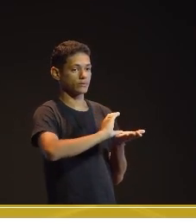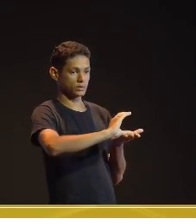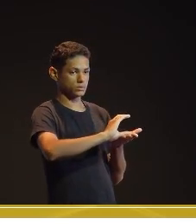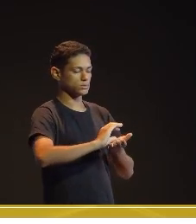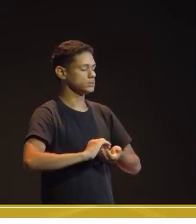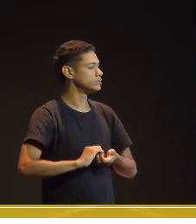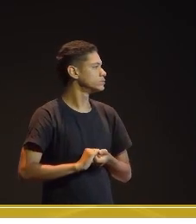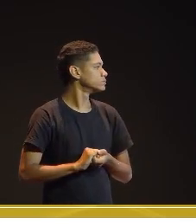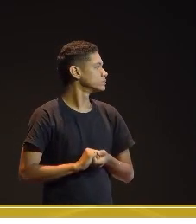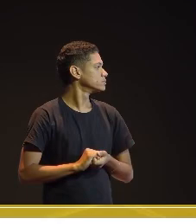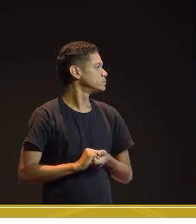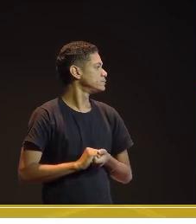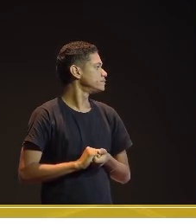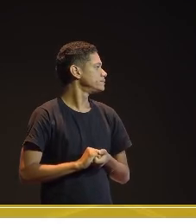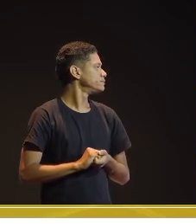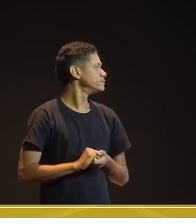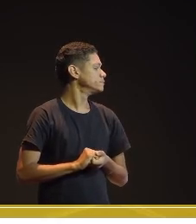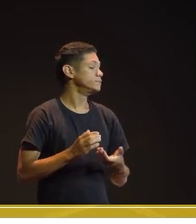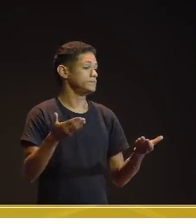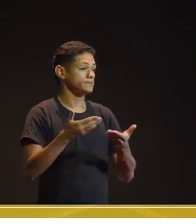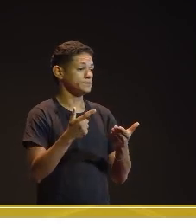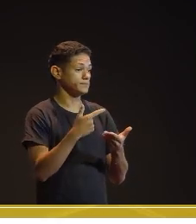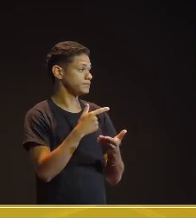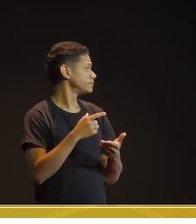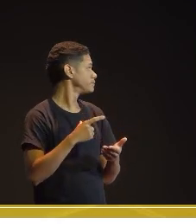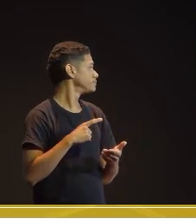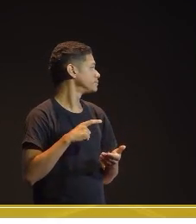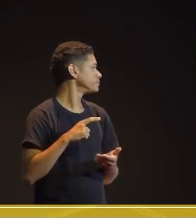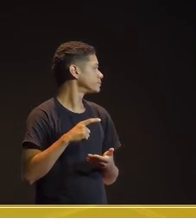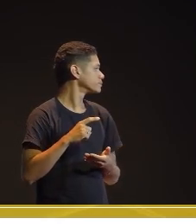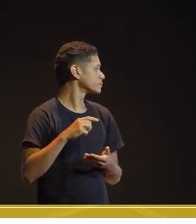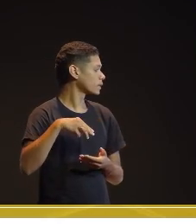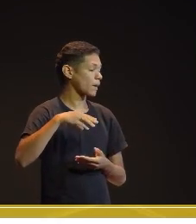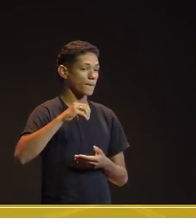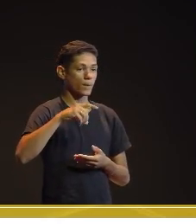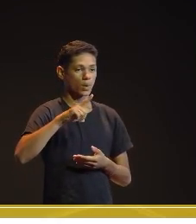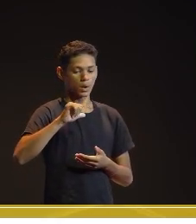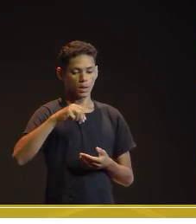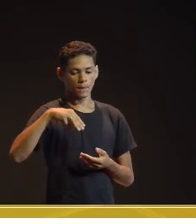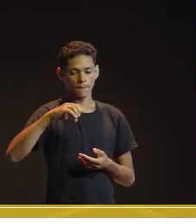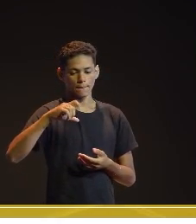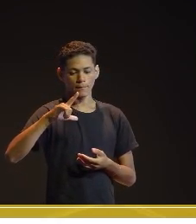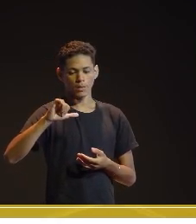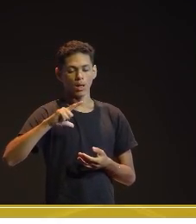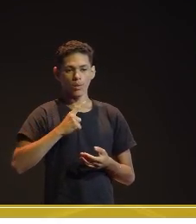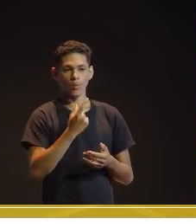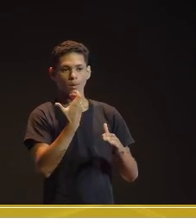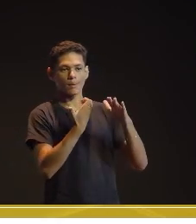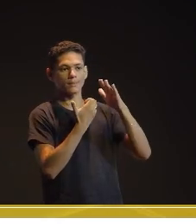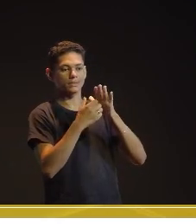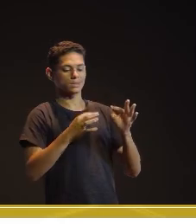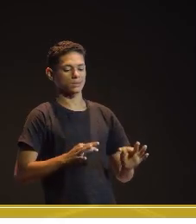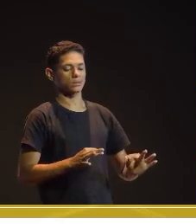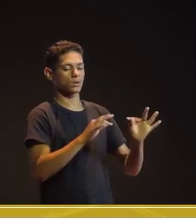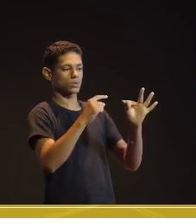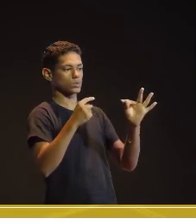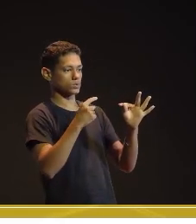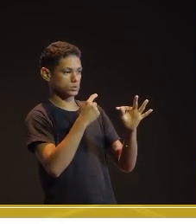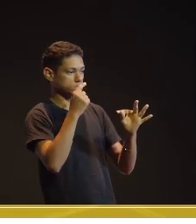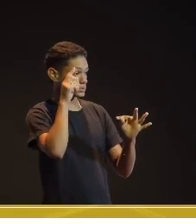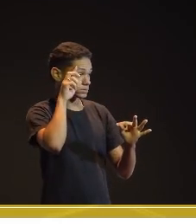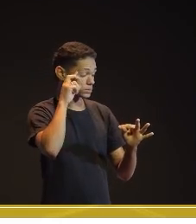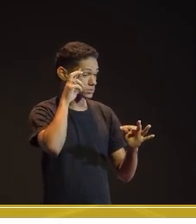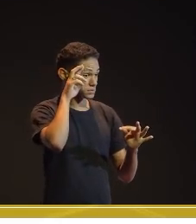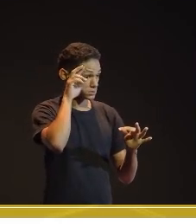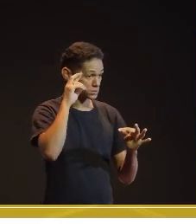Ok? E a Mola Mola, tem um nome um pouco mais diferente, é a nossa empresa de tecnologia. Em determinado momento, a